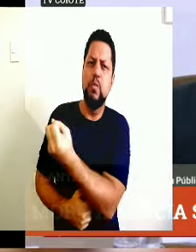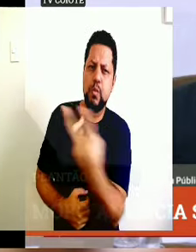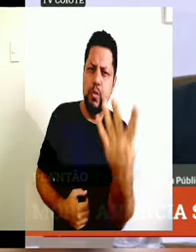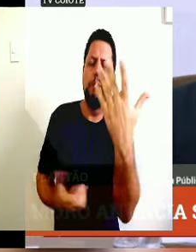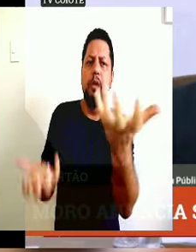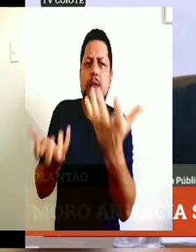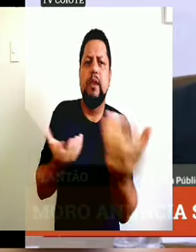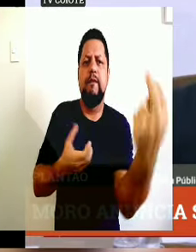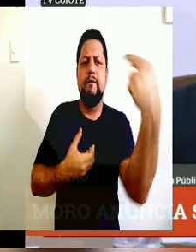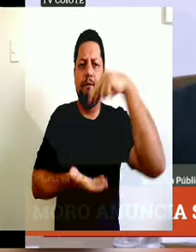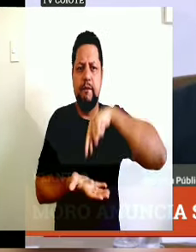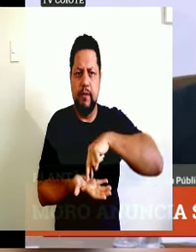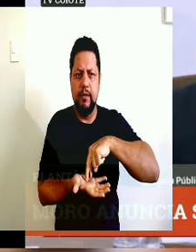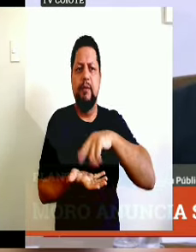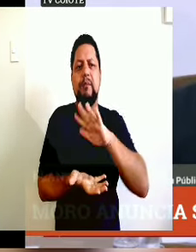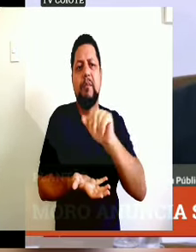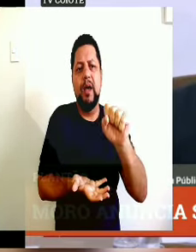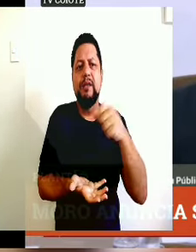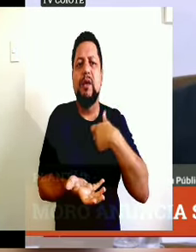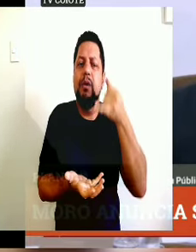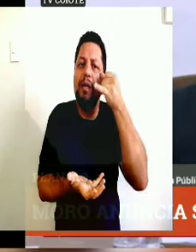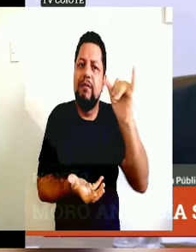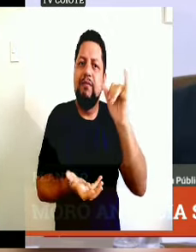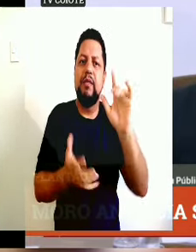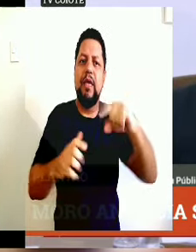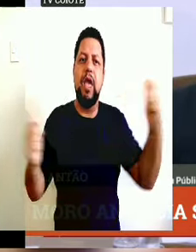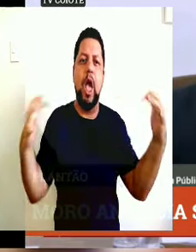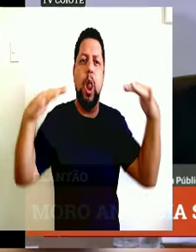mas nós buscamos ao máximo evitar aí